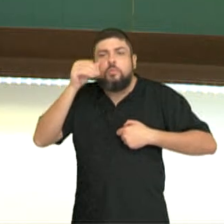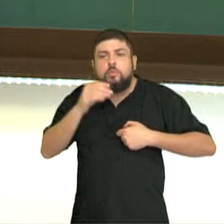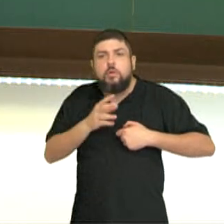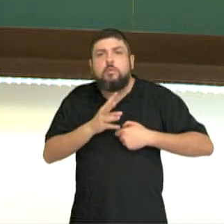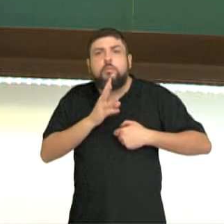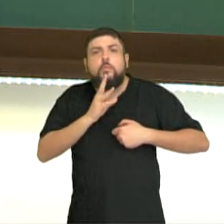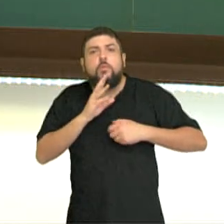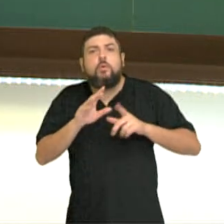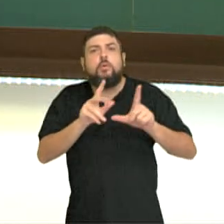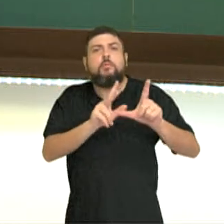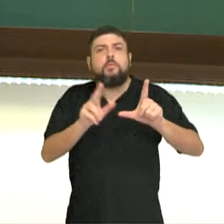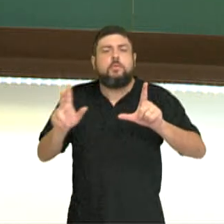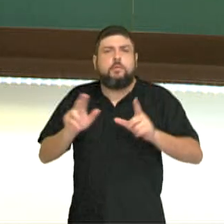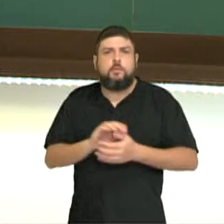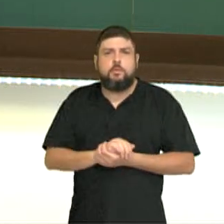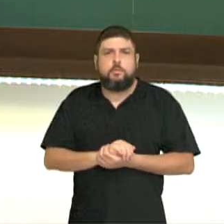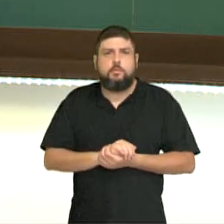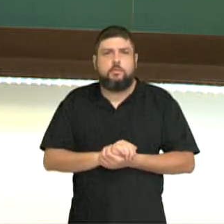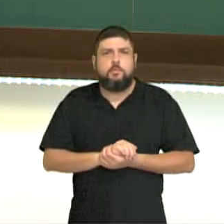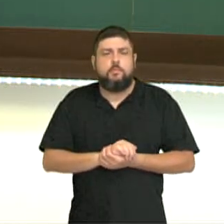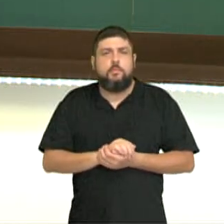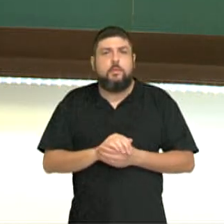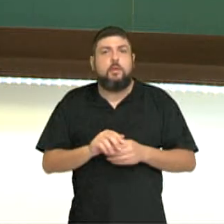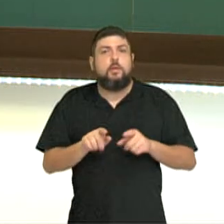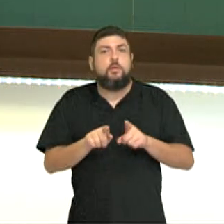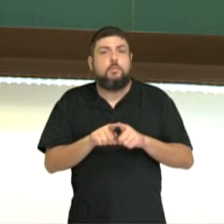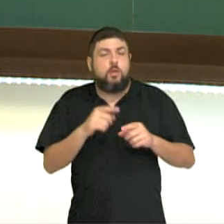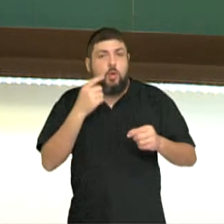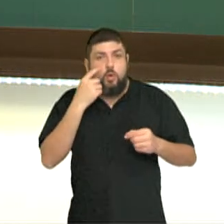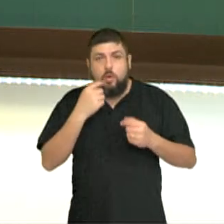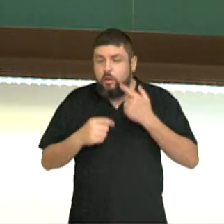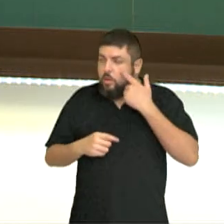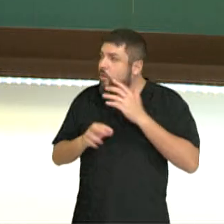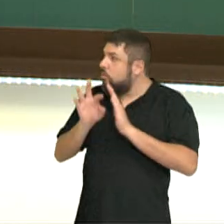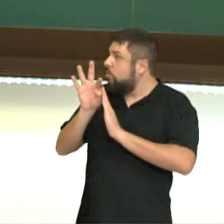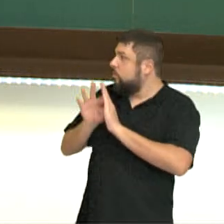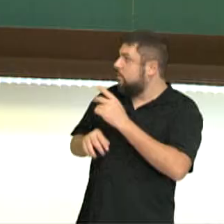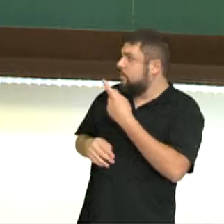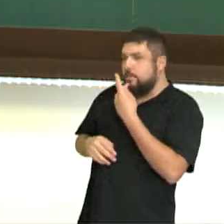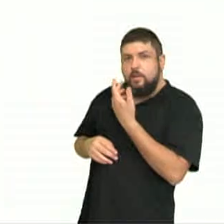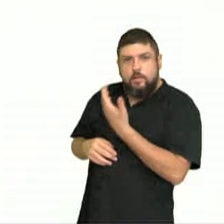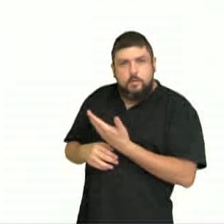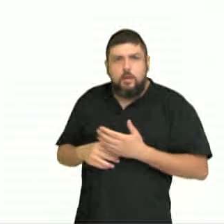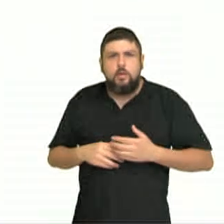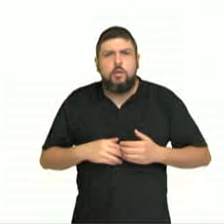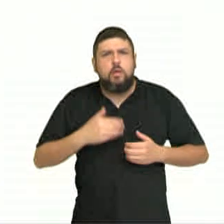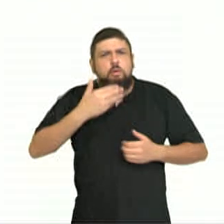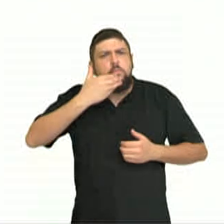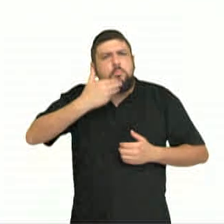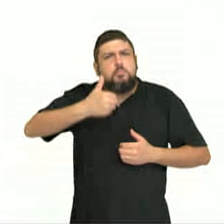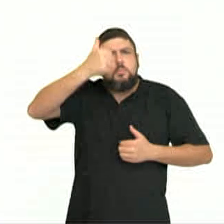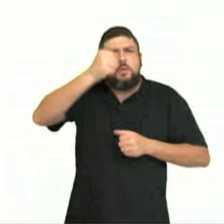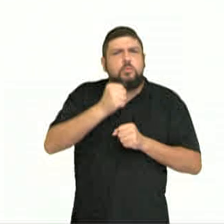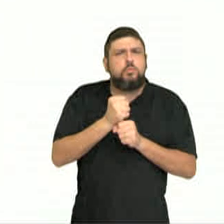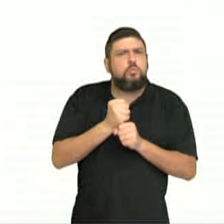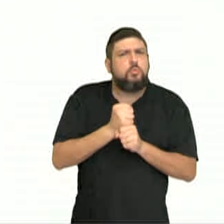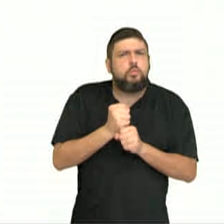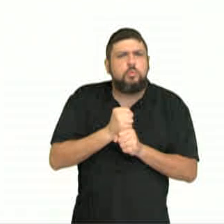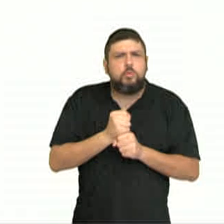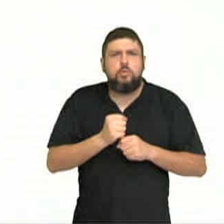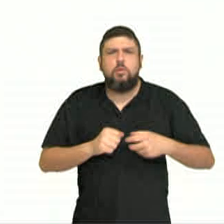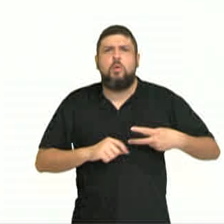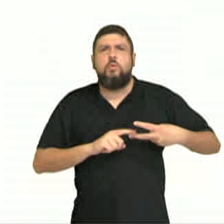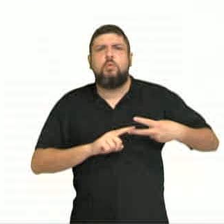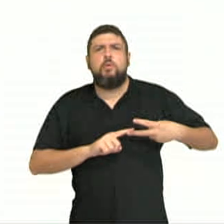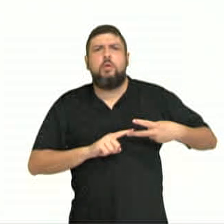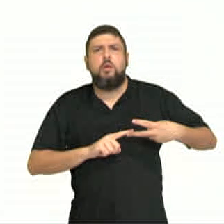algumas passagens, olha, uma das melhores do ano, o seriado prende a atenção do público desde o primeiro capítulo.